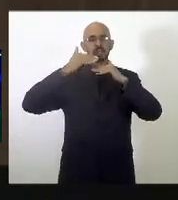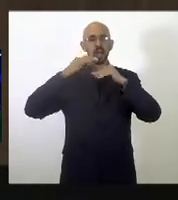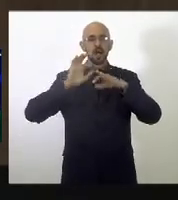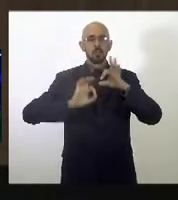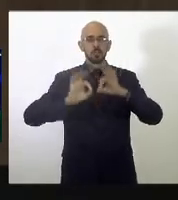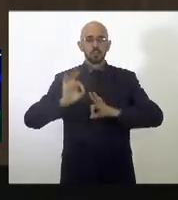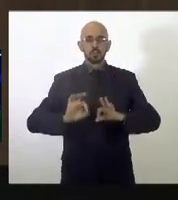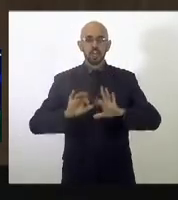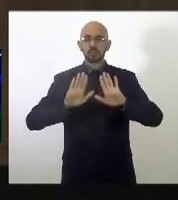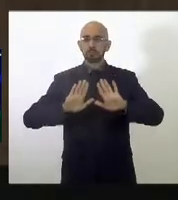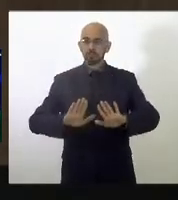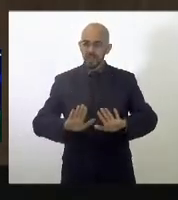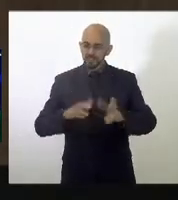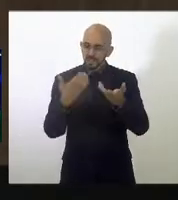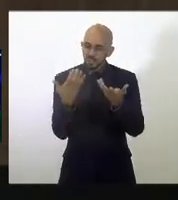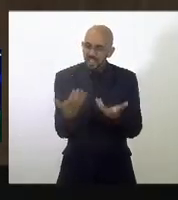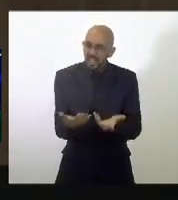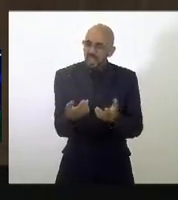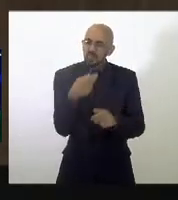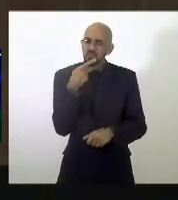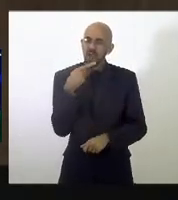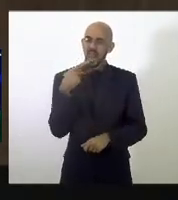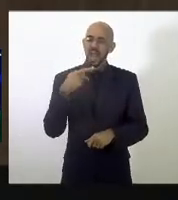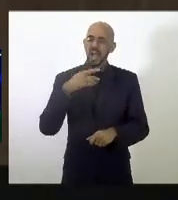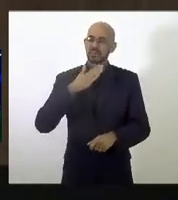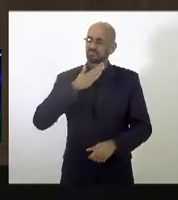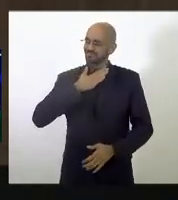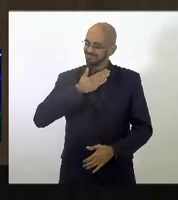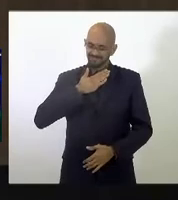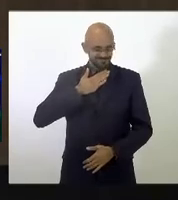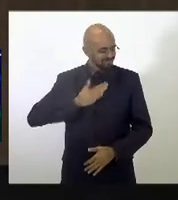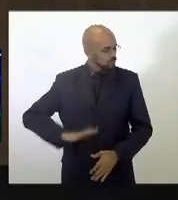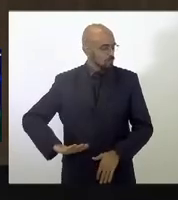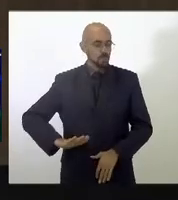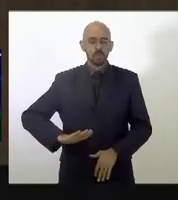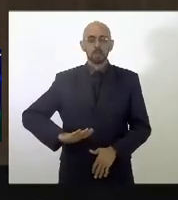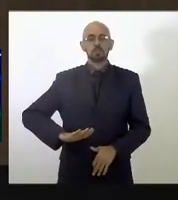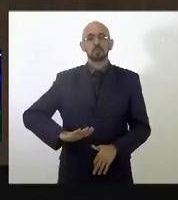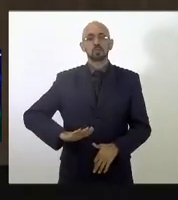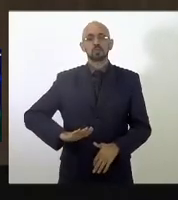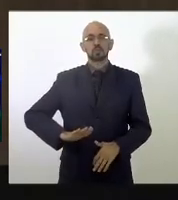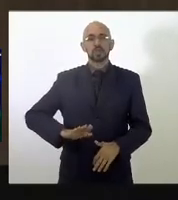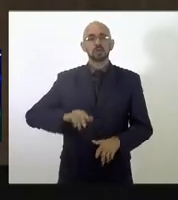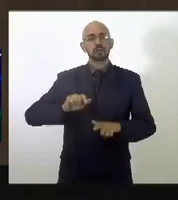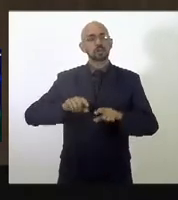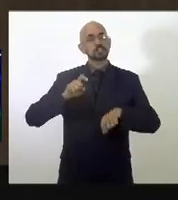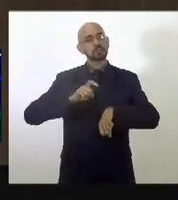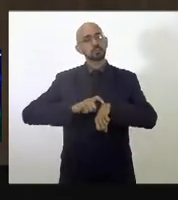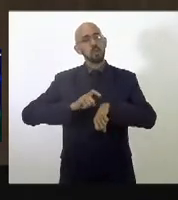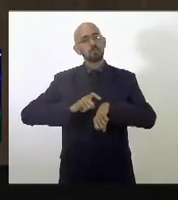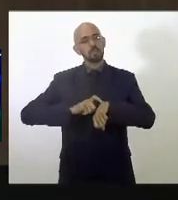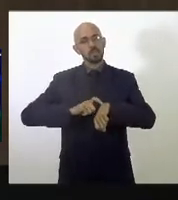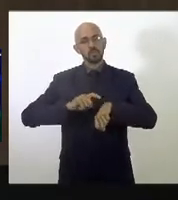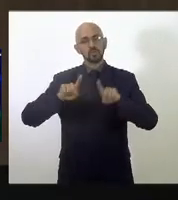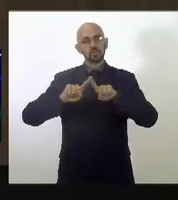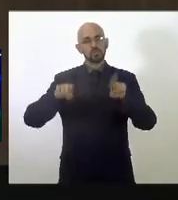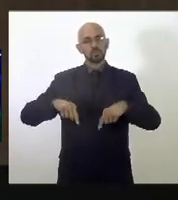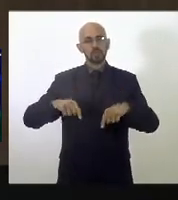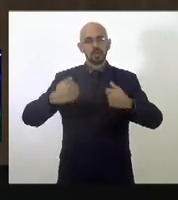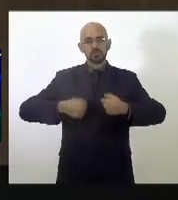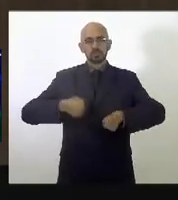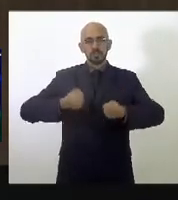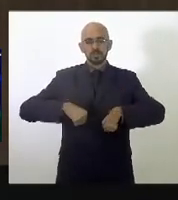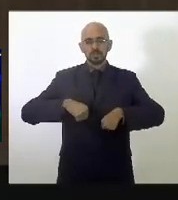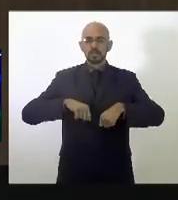queria deixar essa minha indignação no momento que os trabalhadores da área da saúde mais precisam,